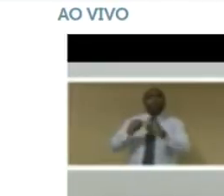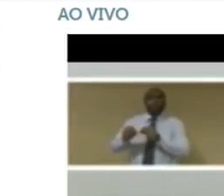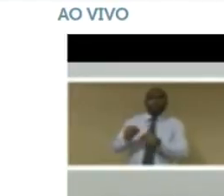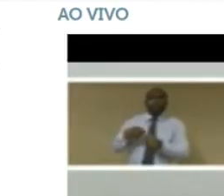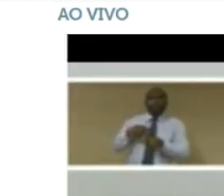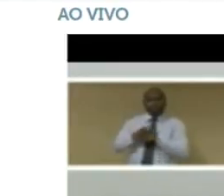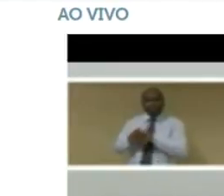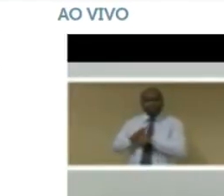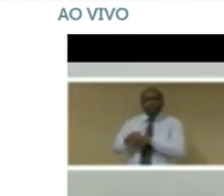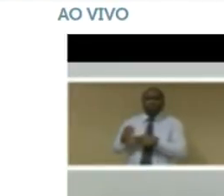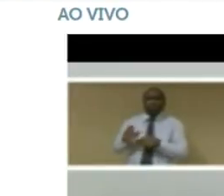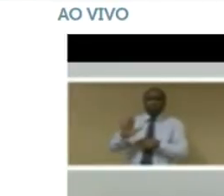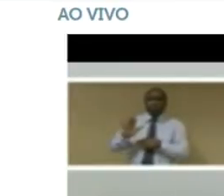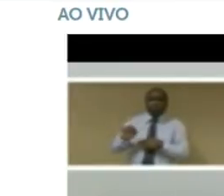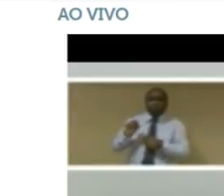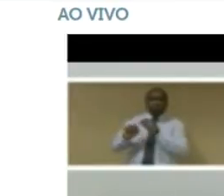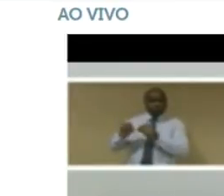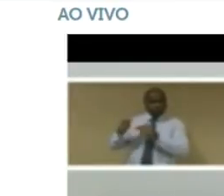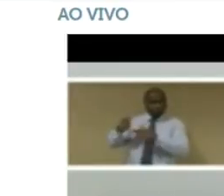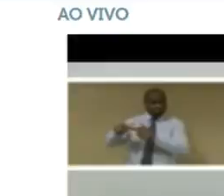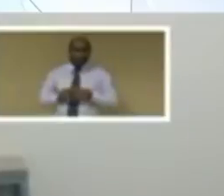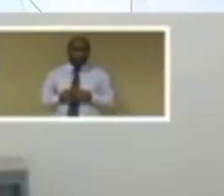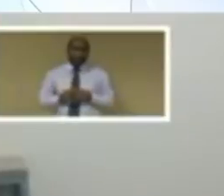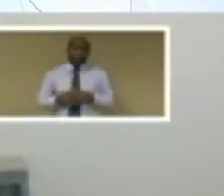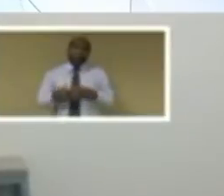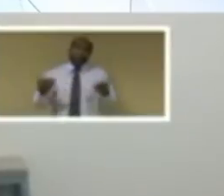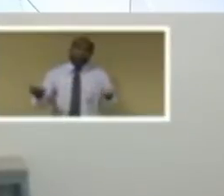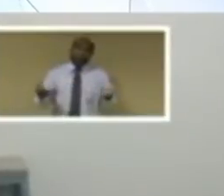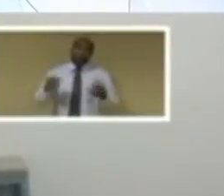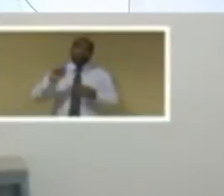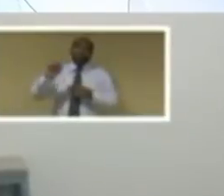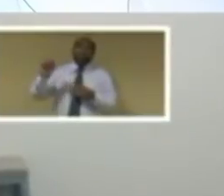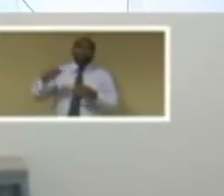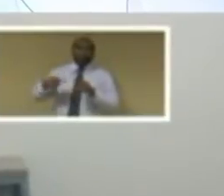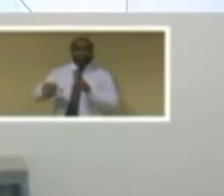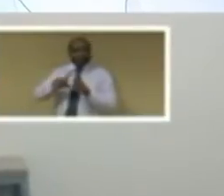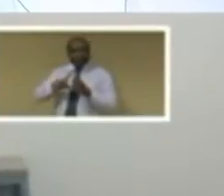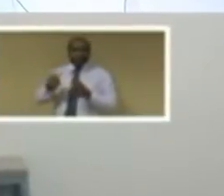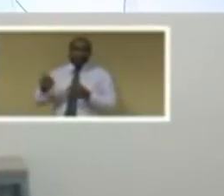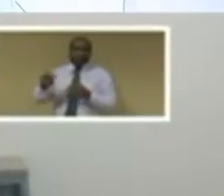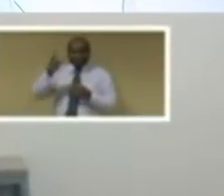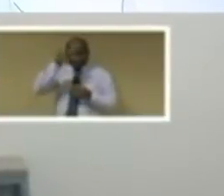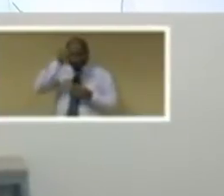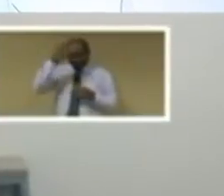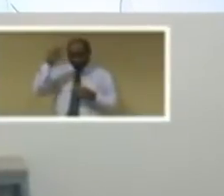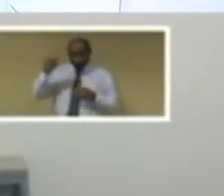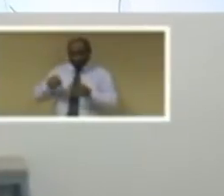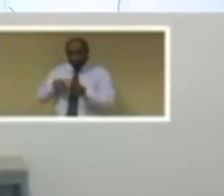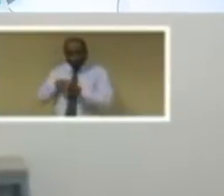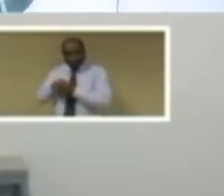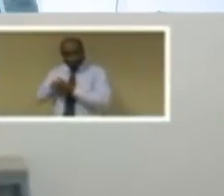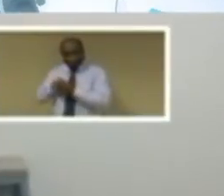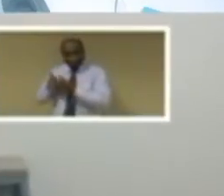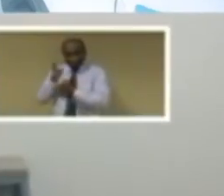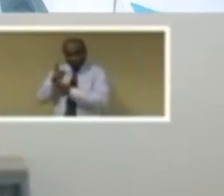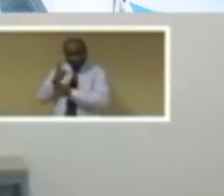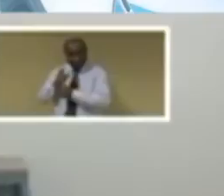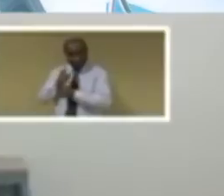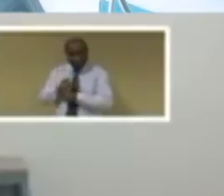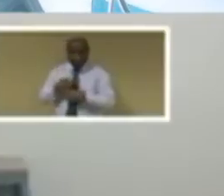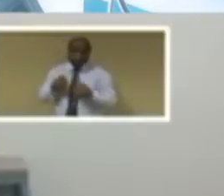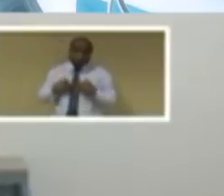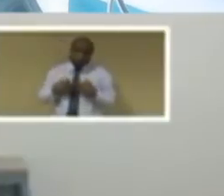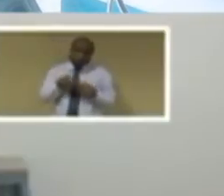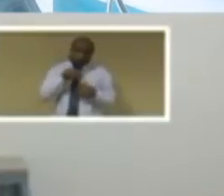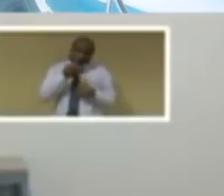pela homologação da medida cautelar. A fim de assegurar que a Prefeitura continue zelando pela ampla transparência, entendo